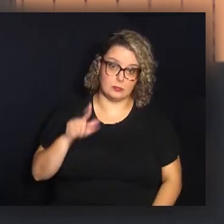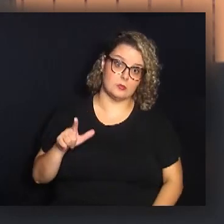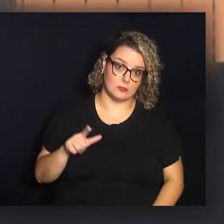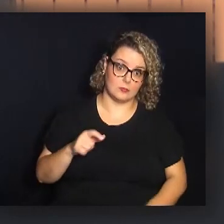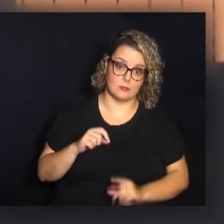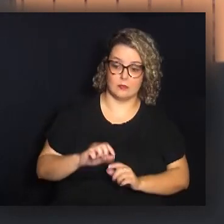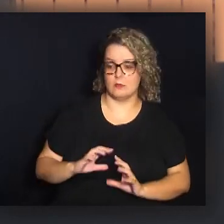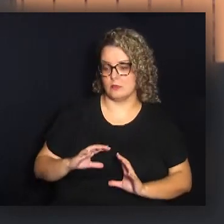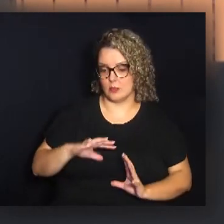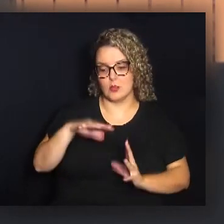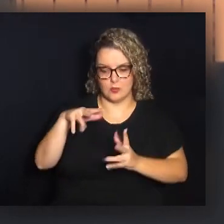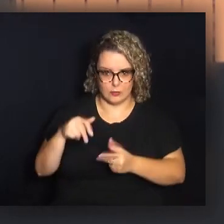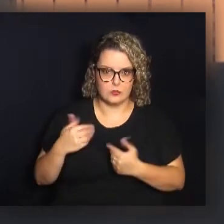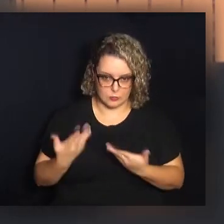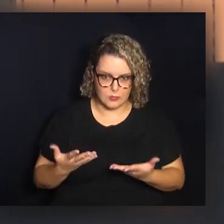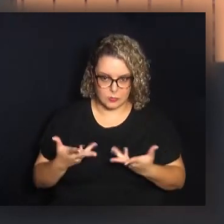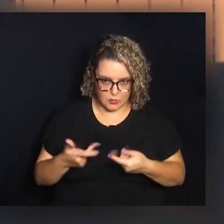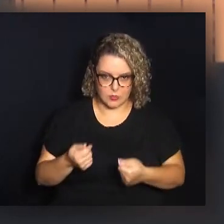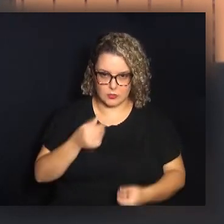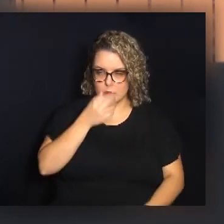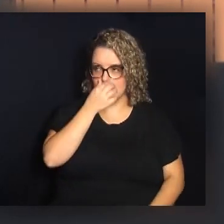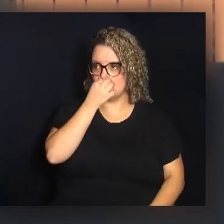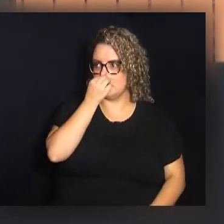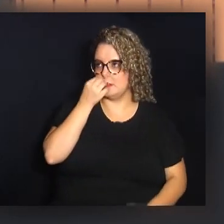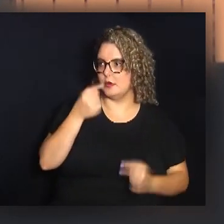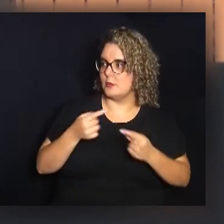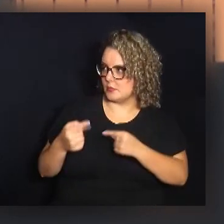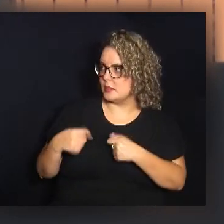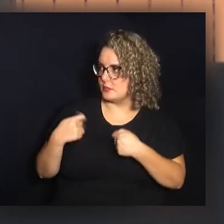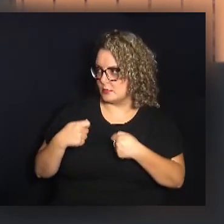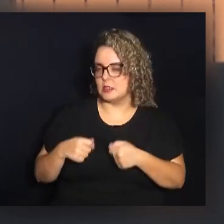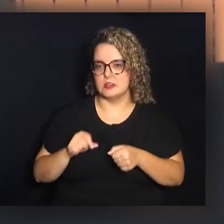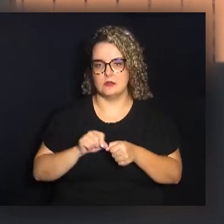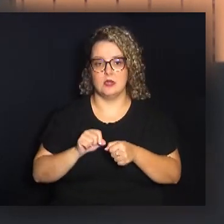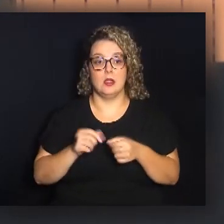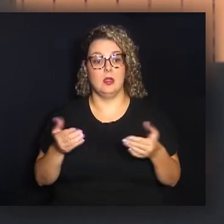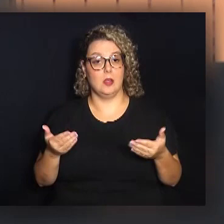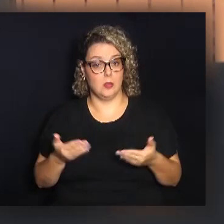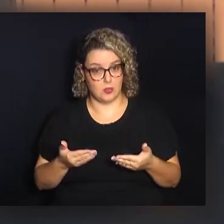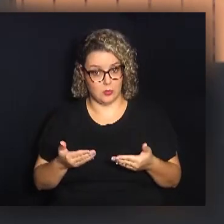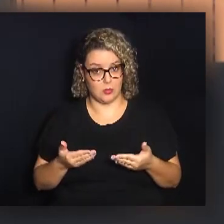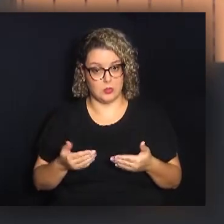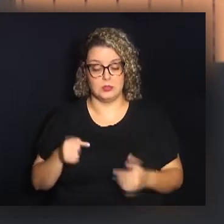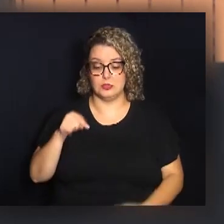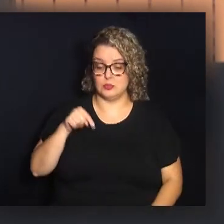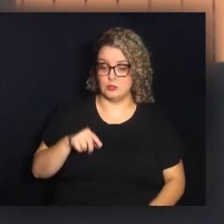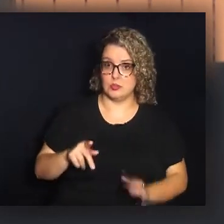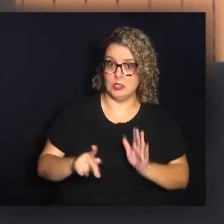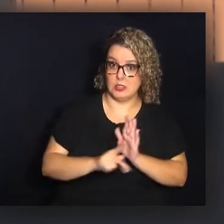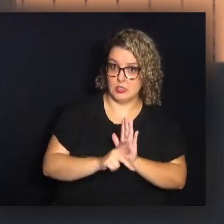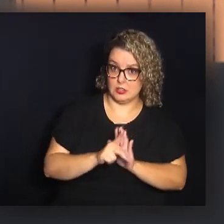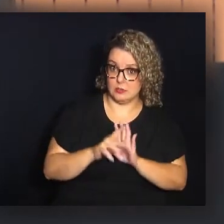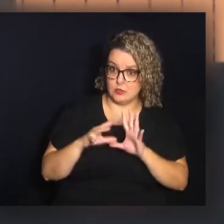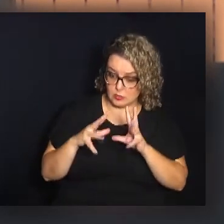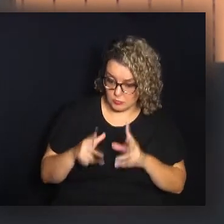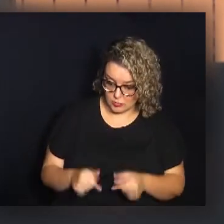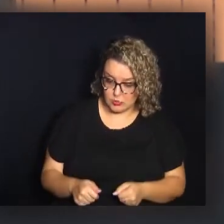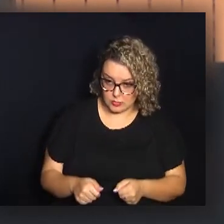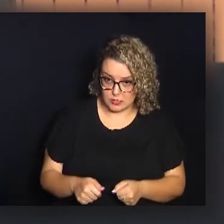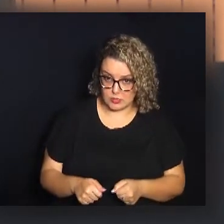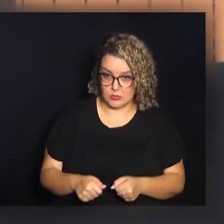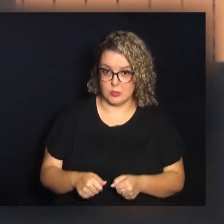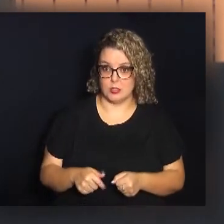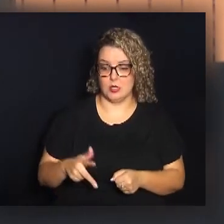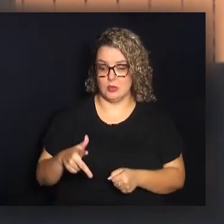partir de uma lógica global. Essa é uma discussão que eu entendo que é necessário ser feita. Agora, sobre esse projeto